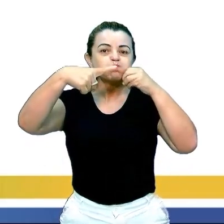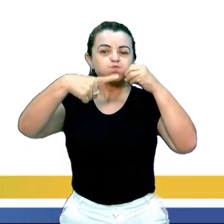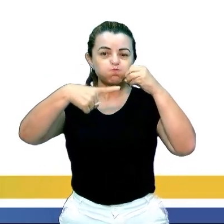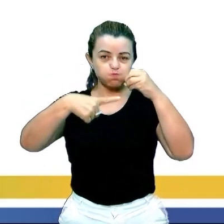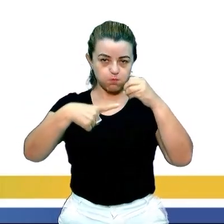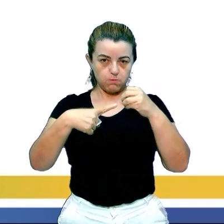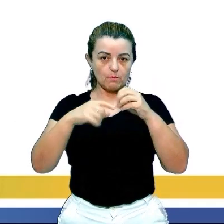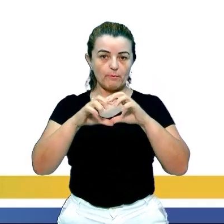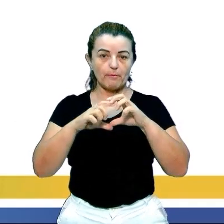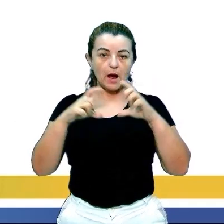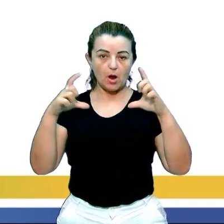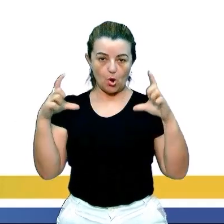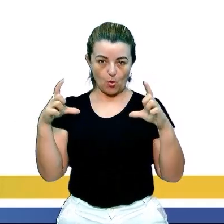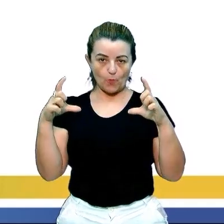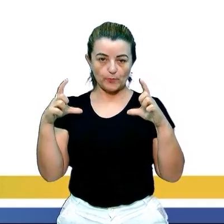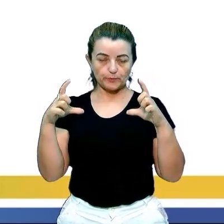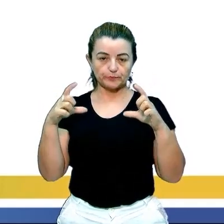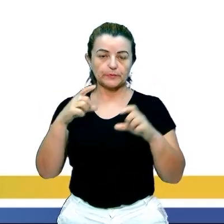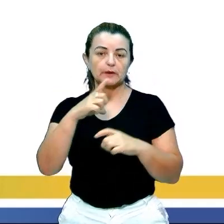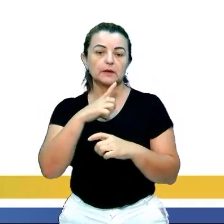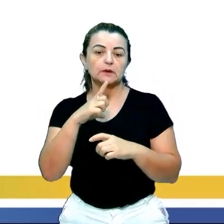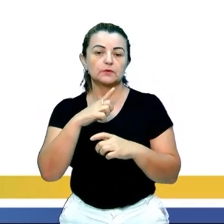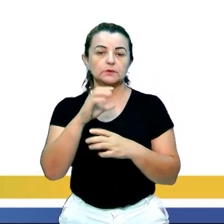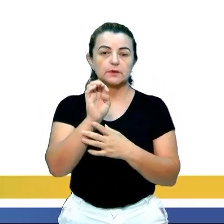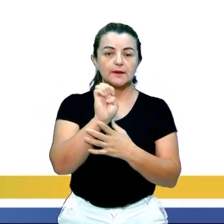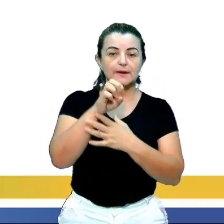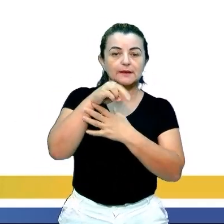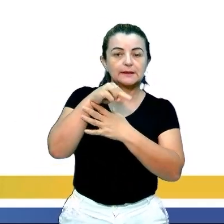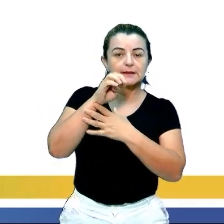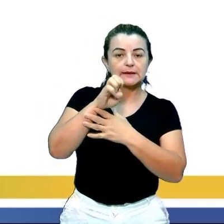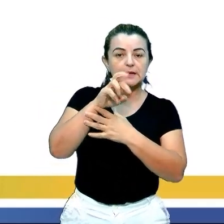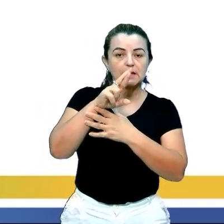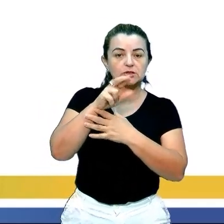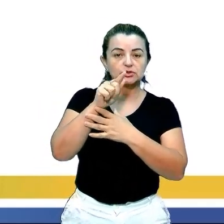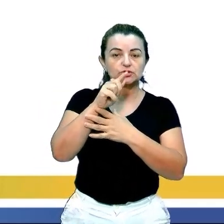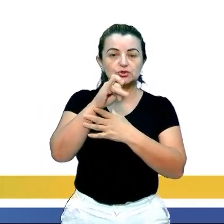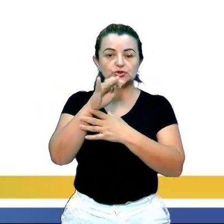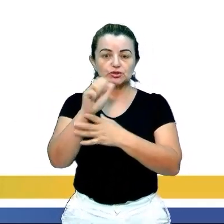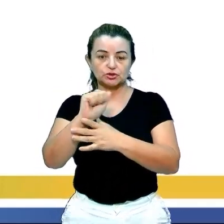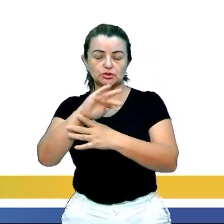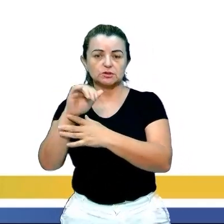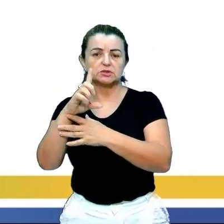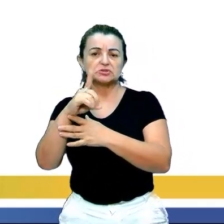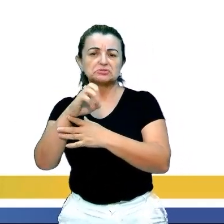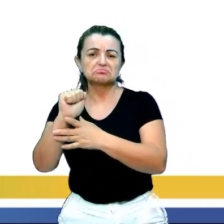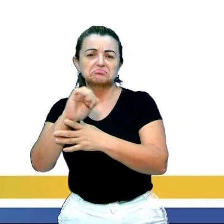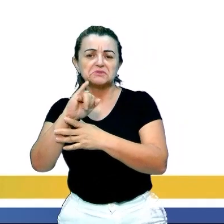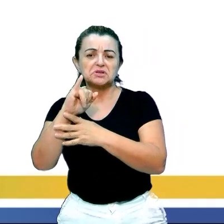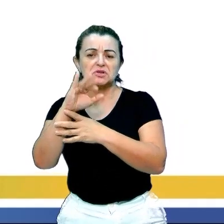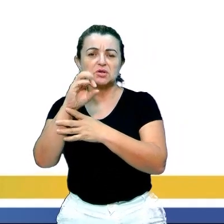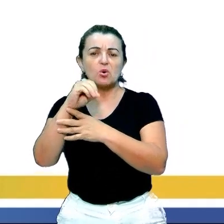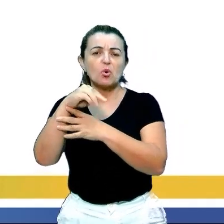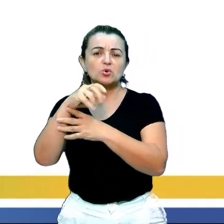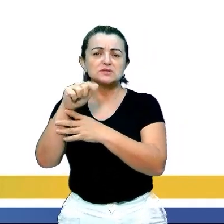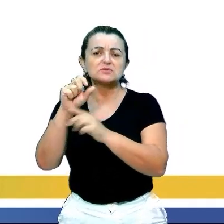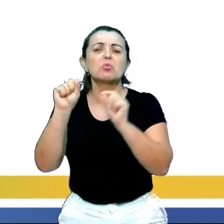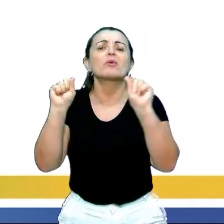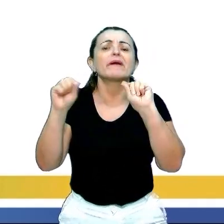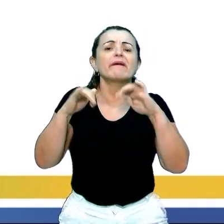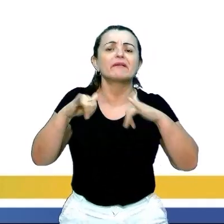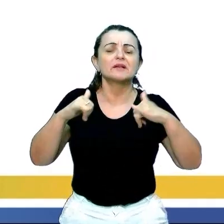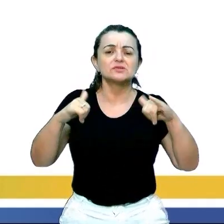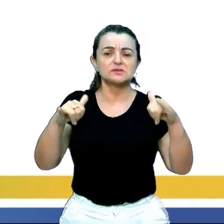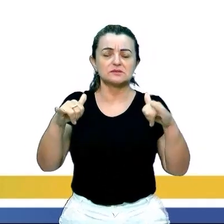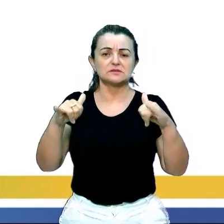Então, avançando, nós temos a energia de ionização. O que é isso, professor? É a energia necessária